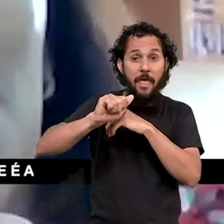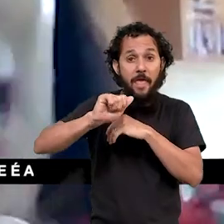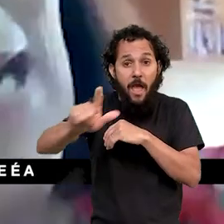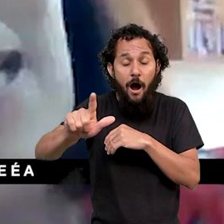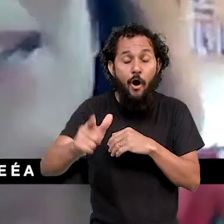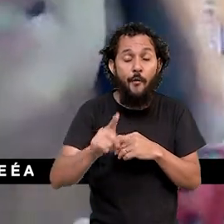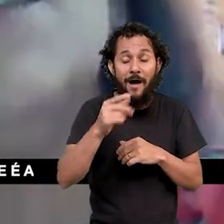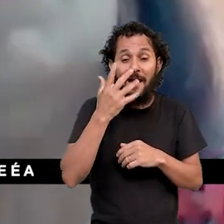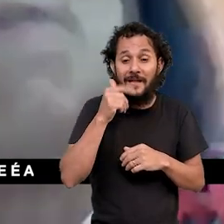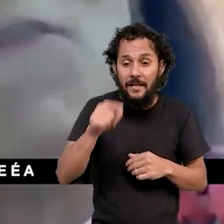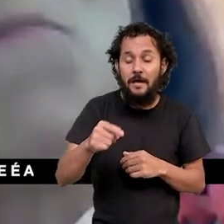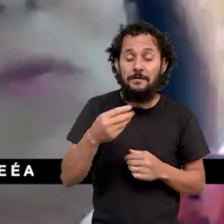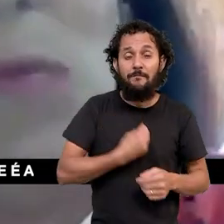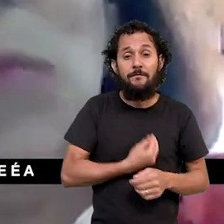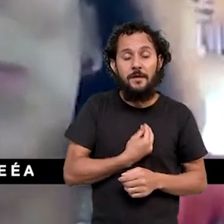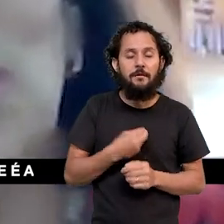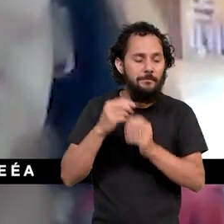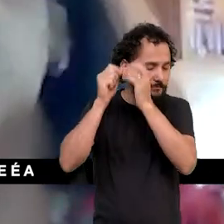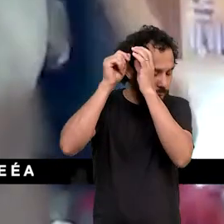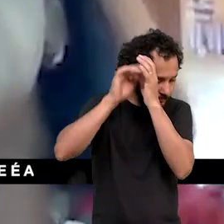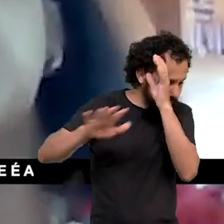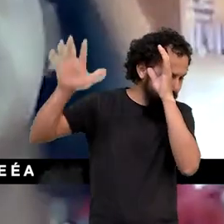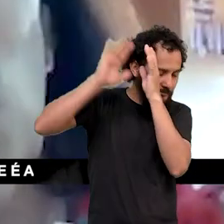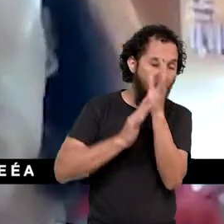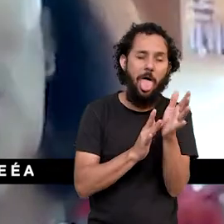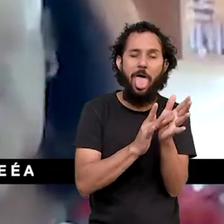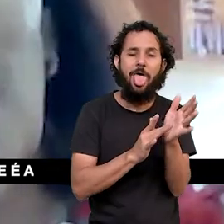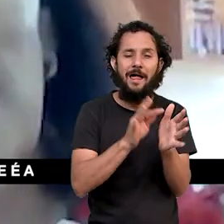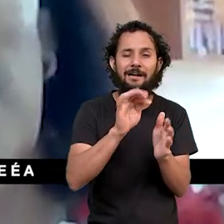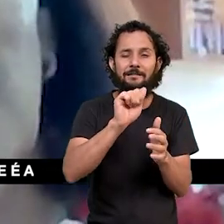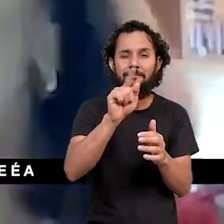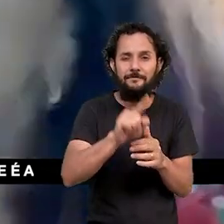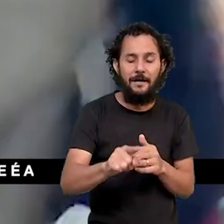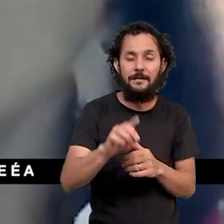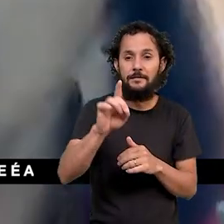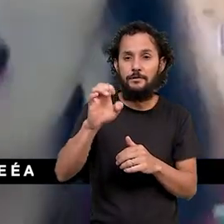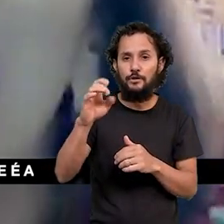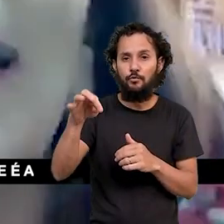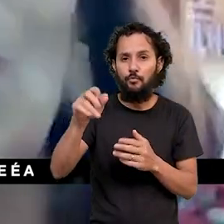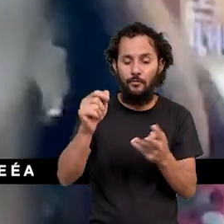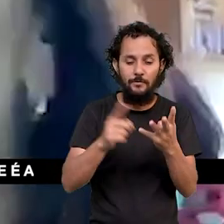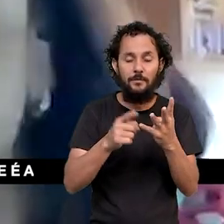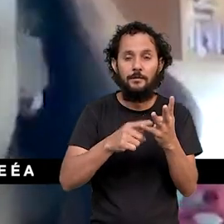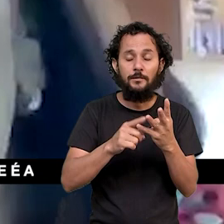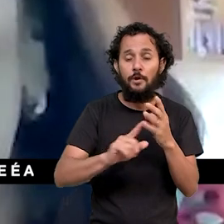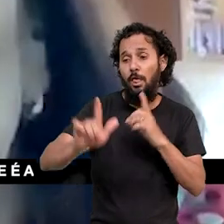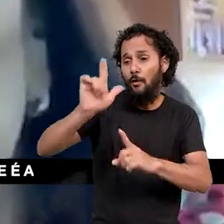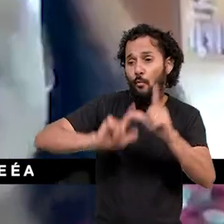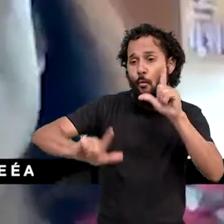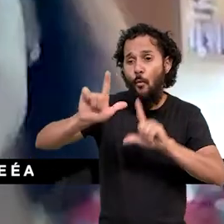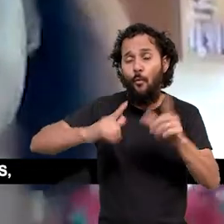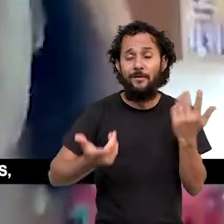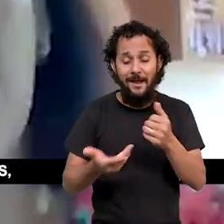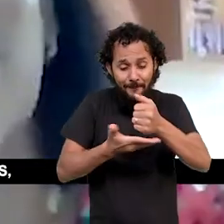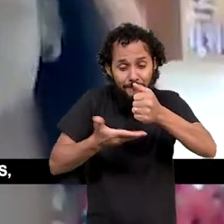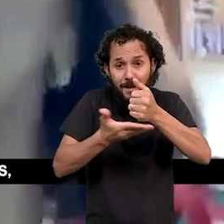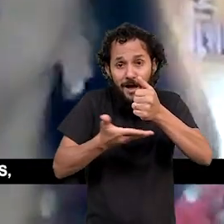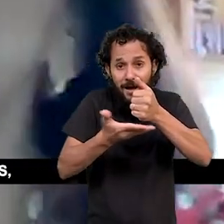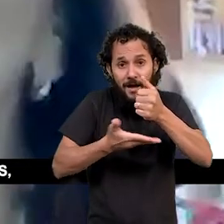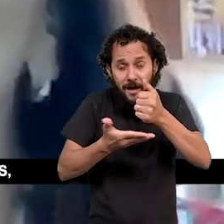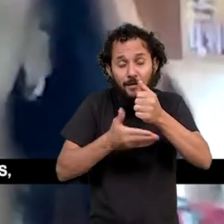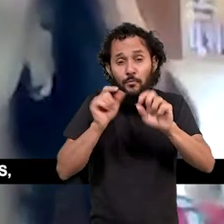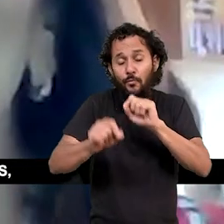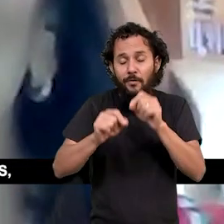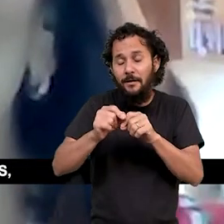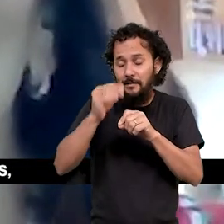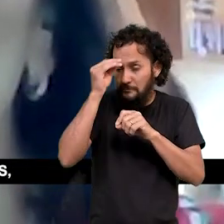real, a criança vive no mundo do faz de conta. E o pilar da ludicidade, que é a base